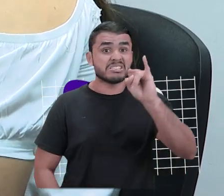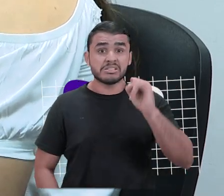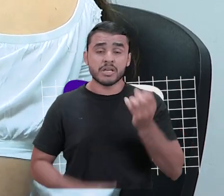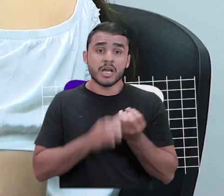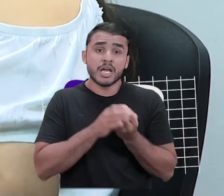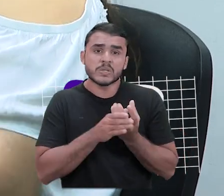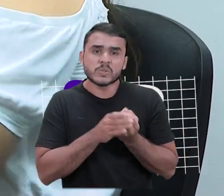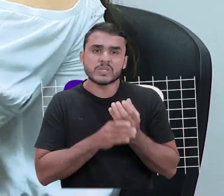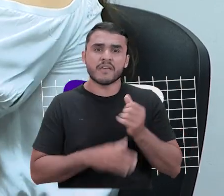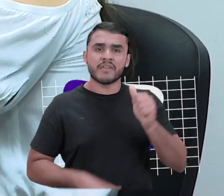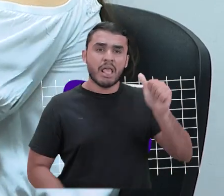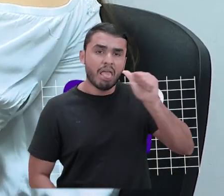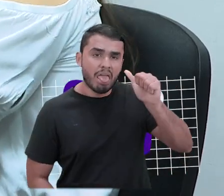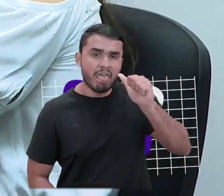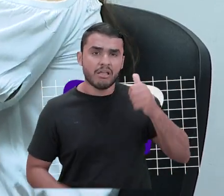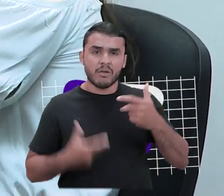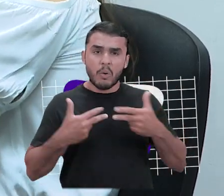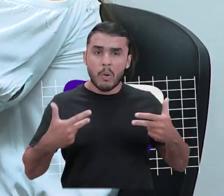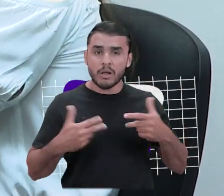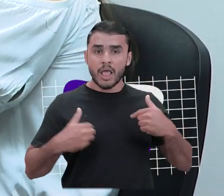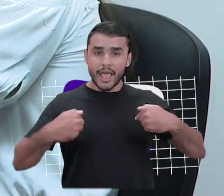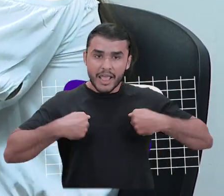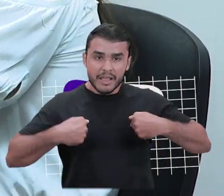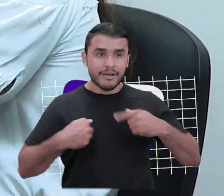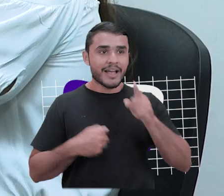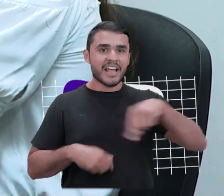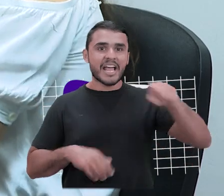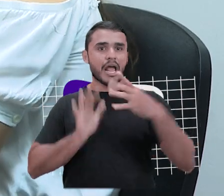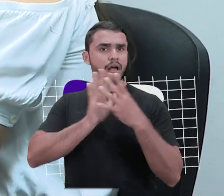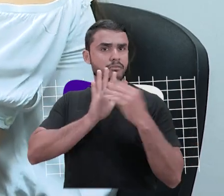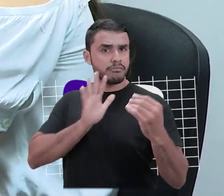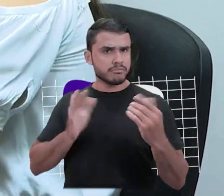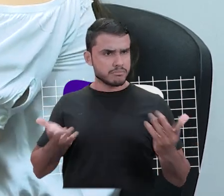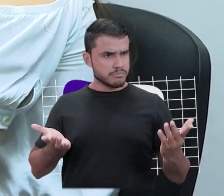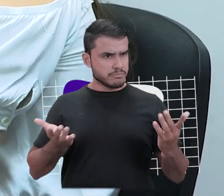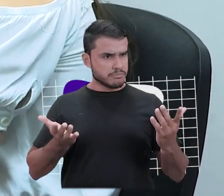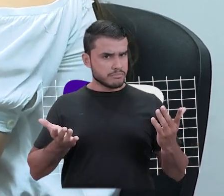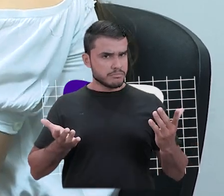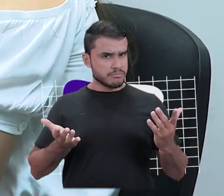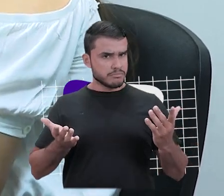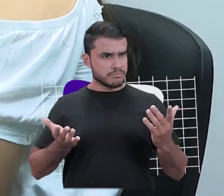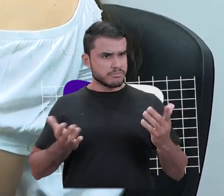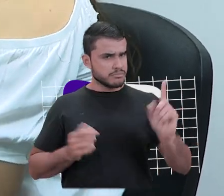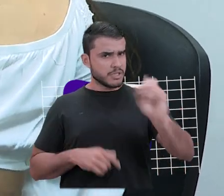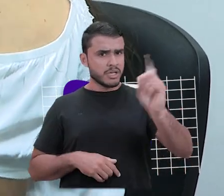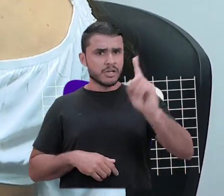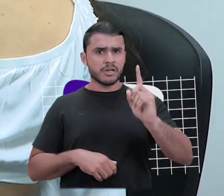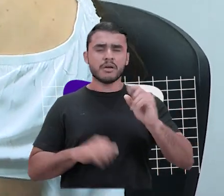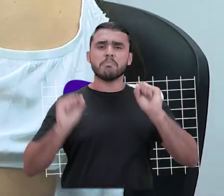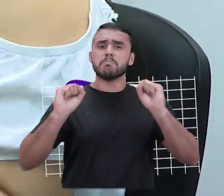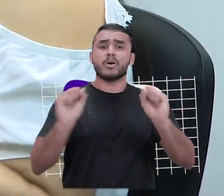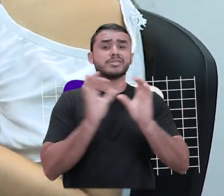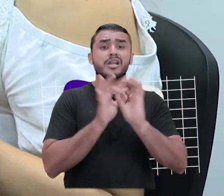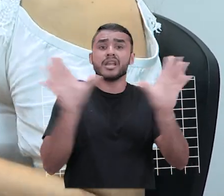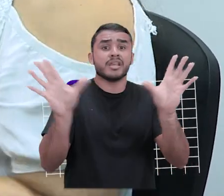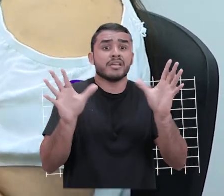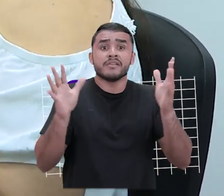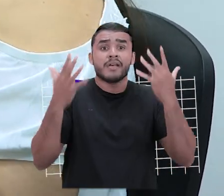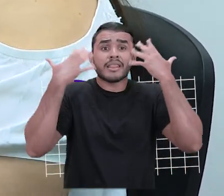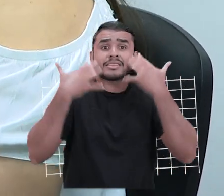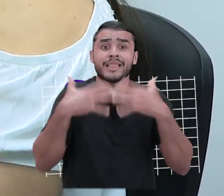chega e diz, que exemplo? Eu digo, de quê? Que tô bebendo? Exato. Meu Deus, eu tô só... É como se a gente não pudesse... fazer nada.